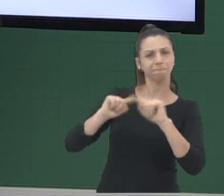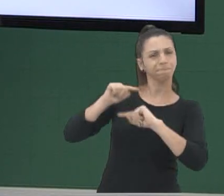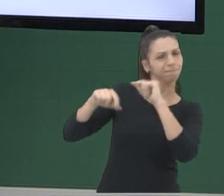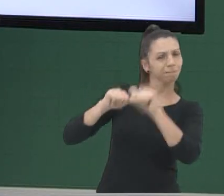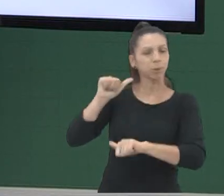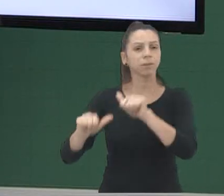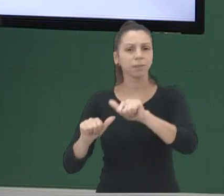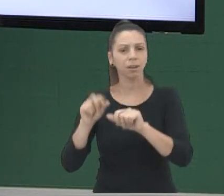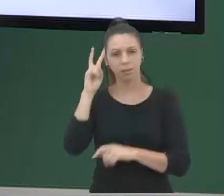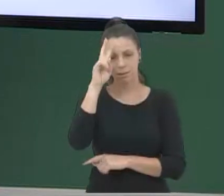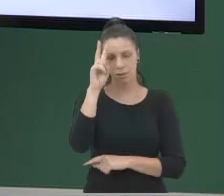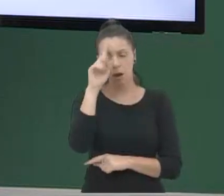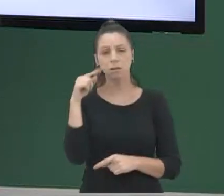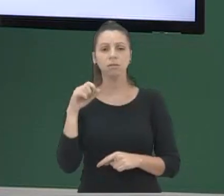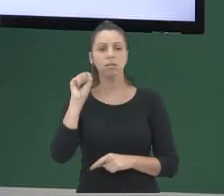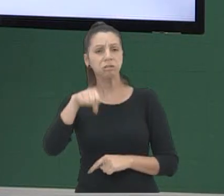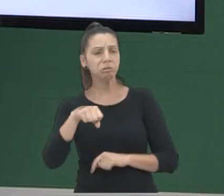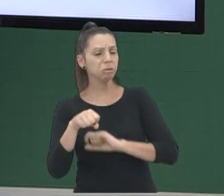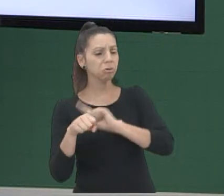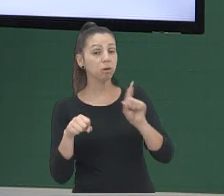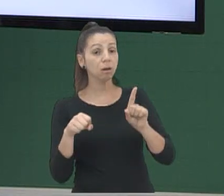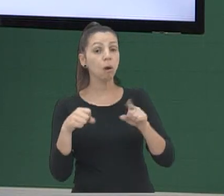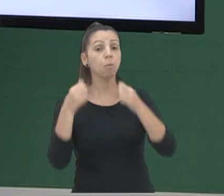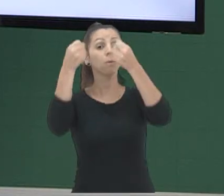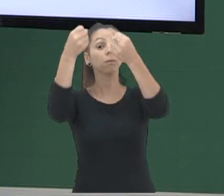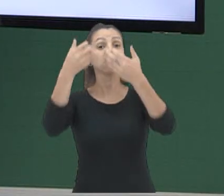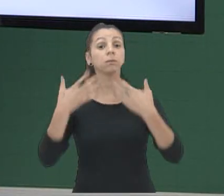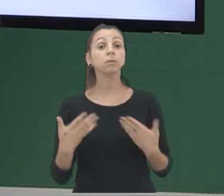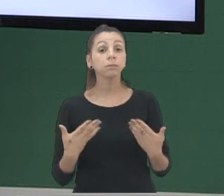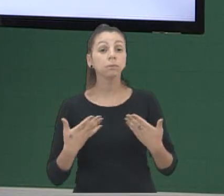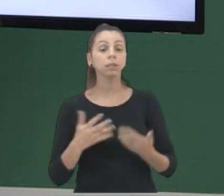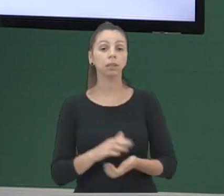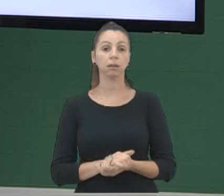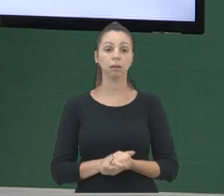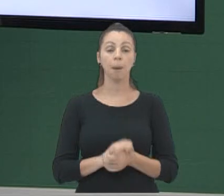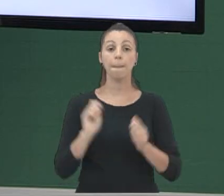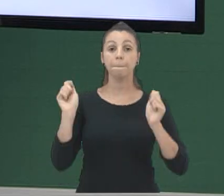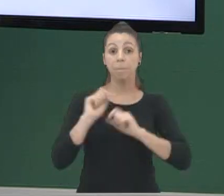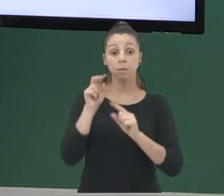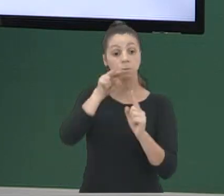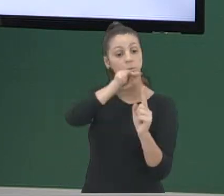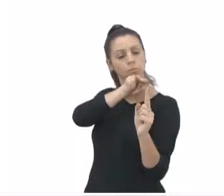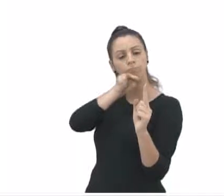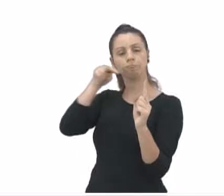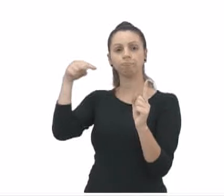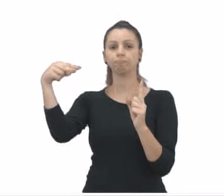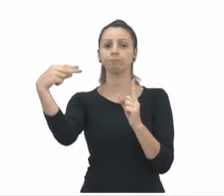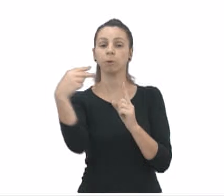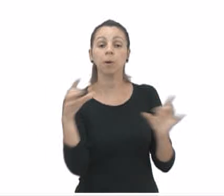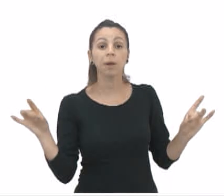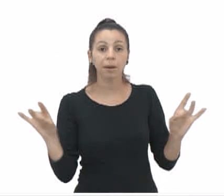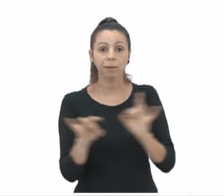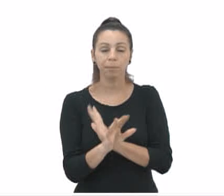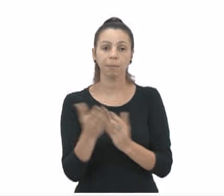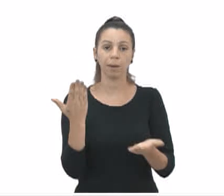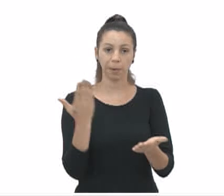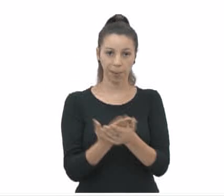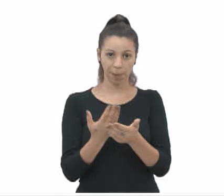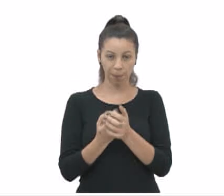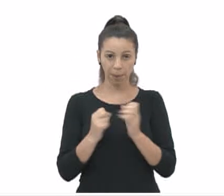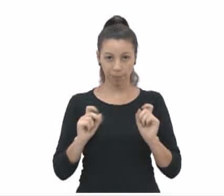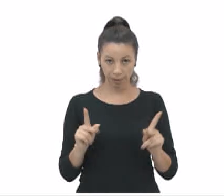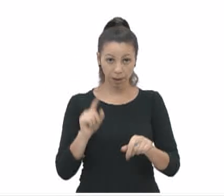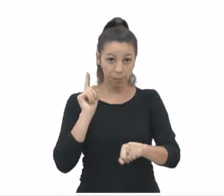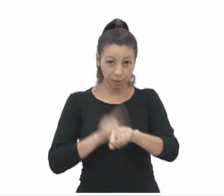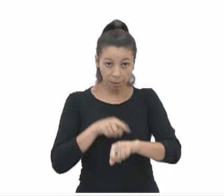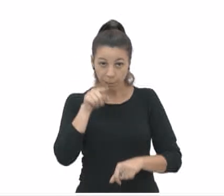quê? Então, vou dar um tempo, são perguntas bacanas para você pensar sobre ponto de vista e a gente fechar a nossa aula, tá bom? Um